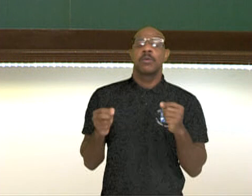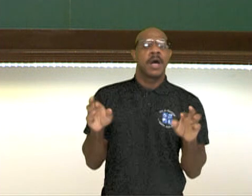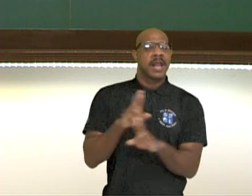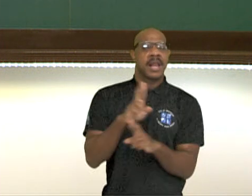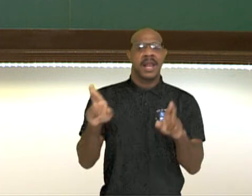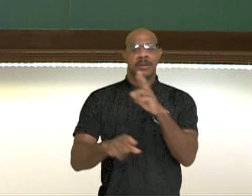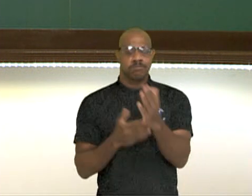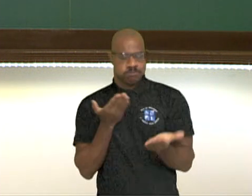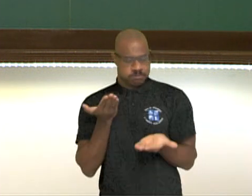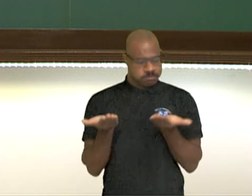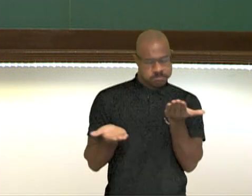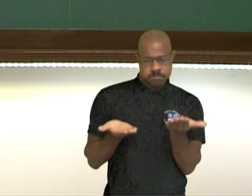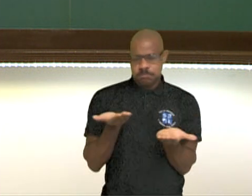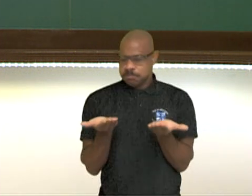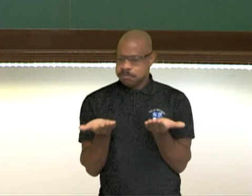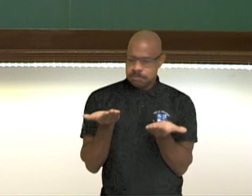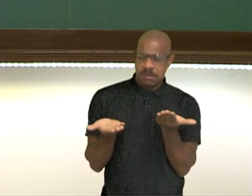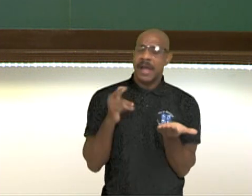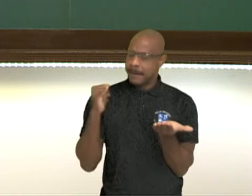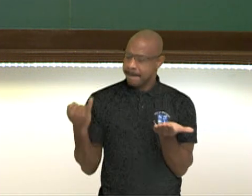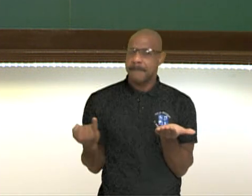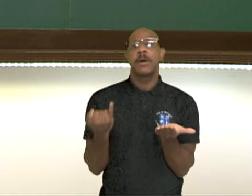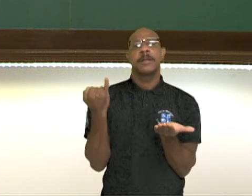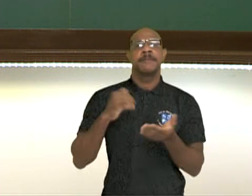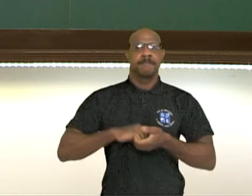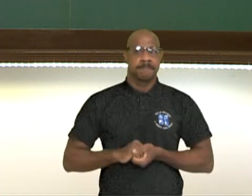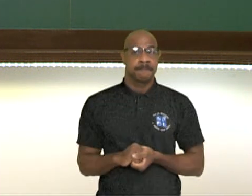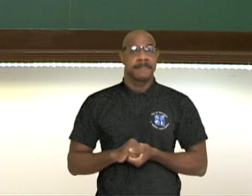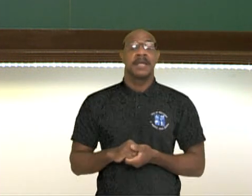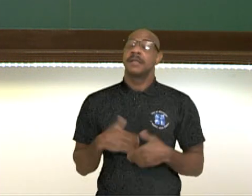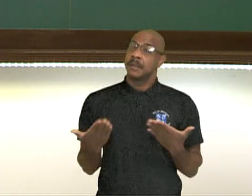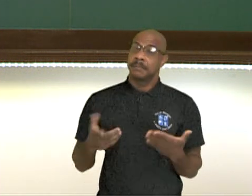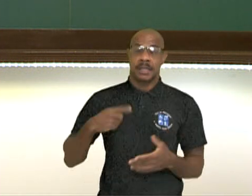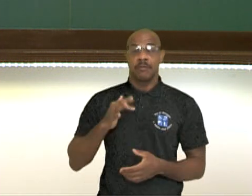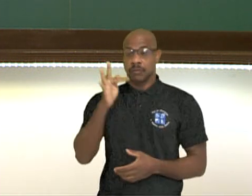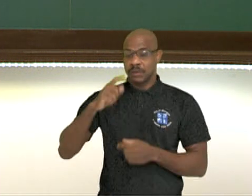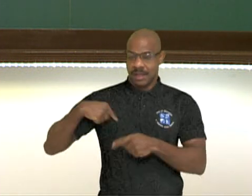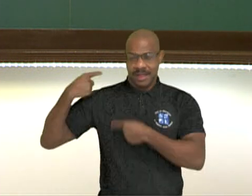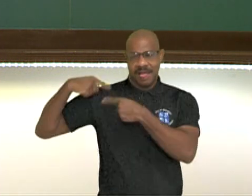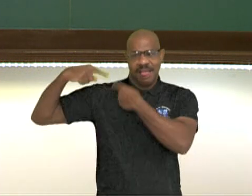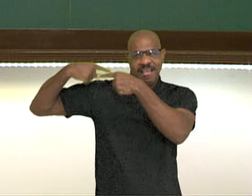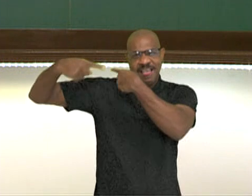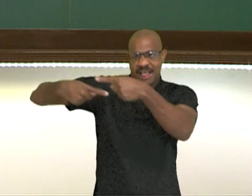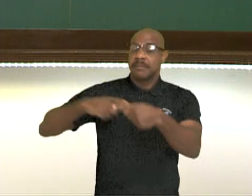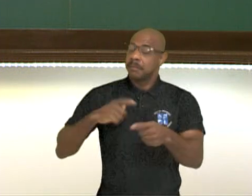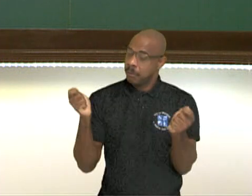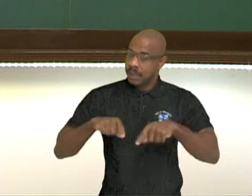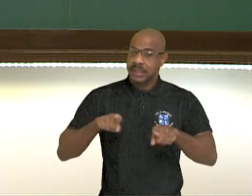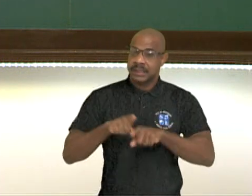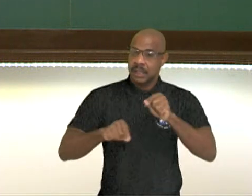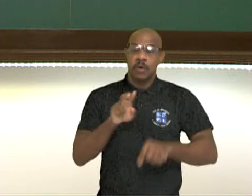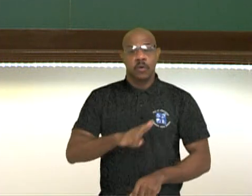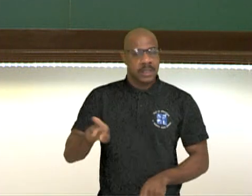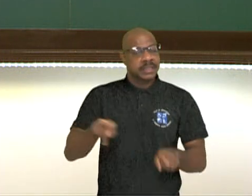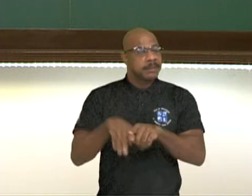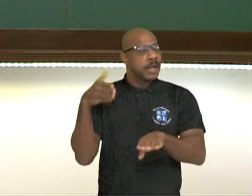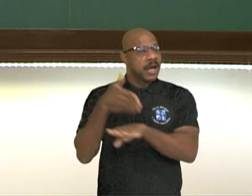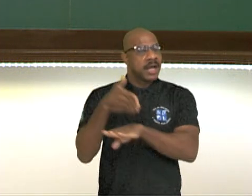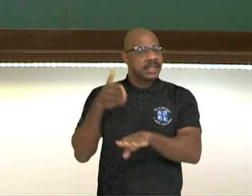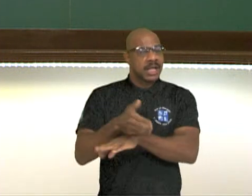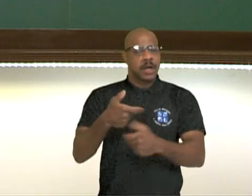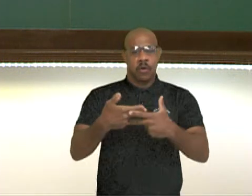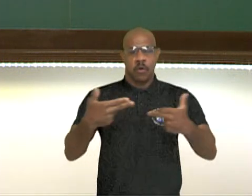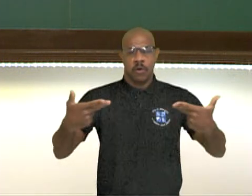seu equilíbrio é importantíssimo para que as gerações futuras também possam ter aí acesso aos